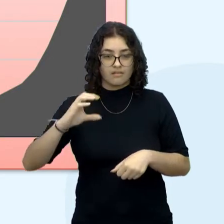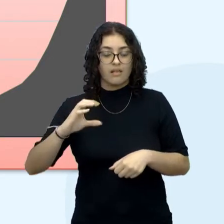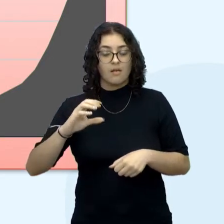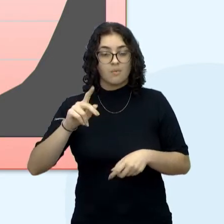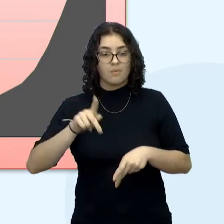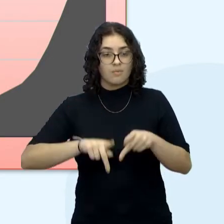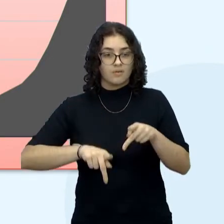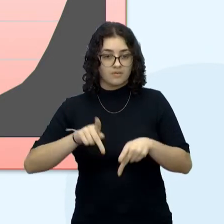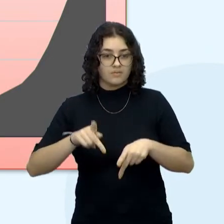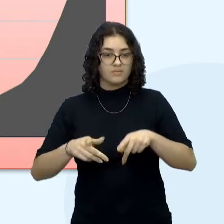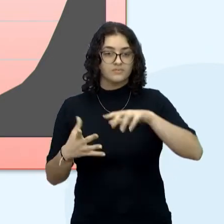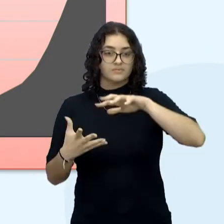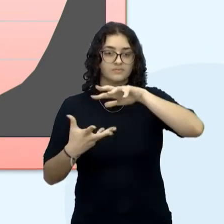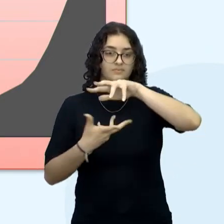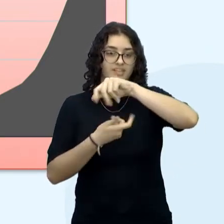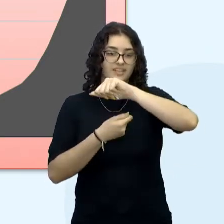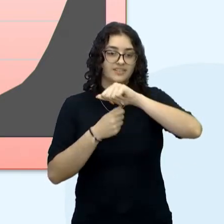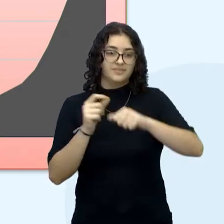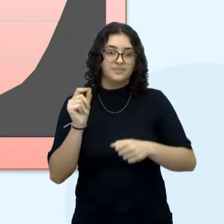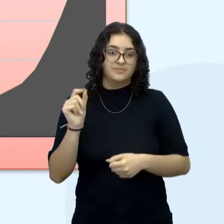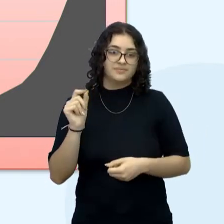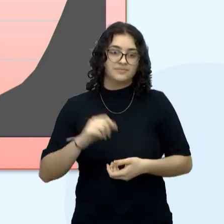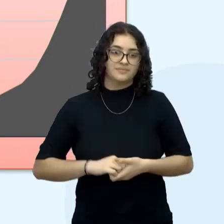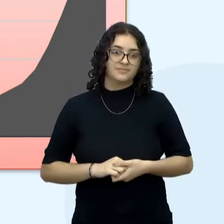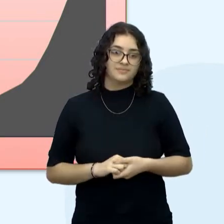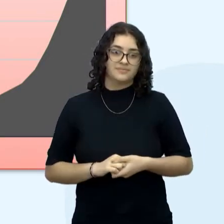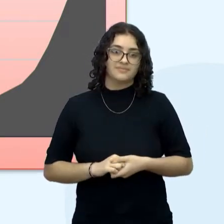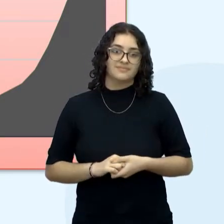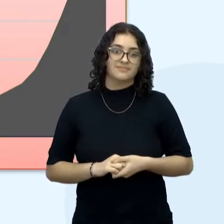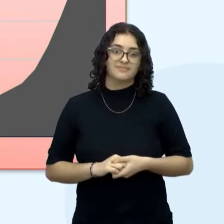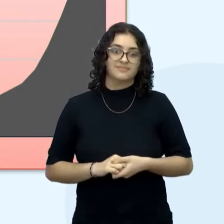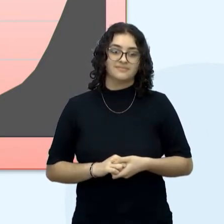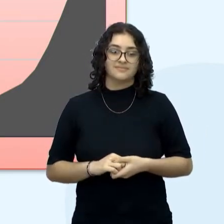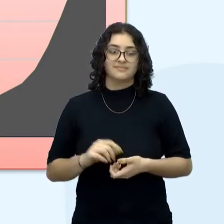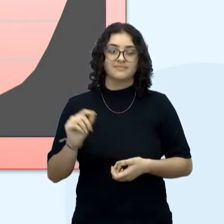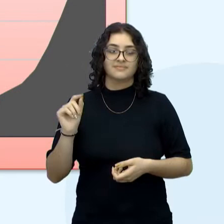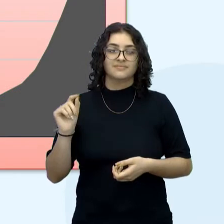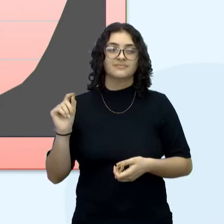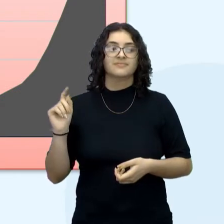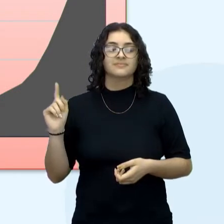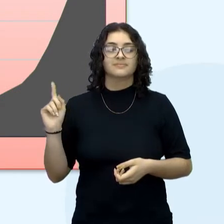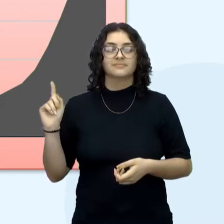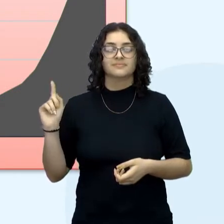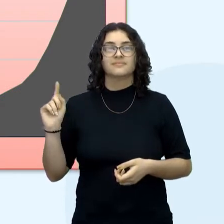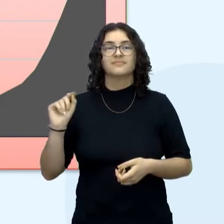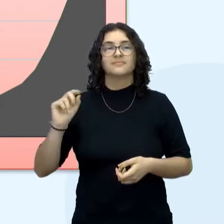demorou, então, aí em torno de, digamos,